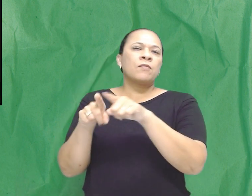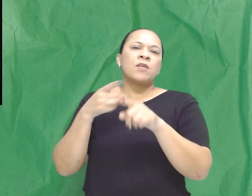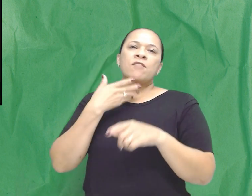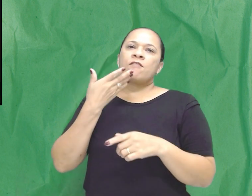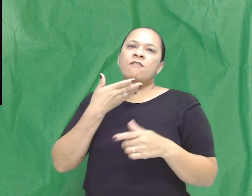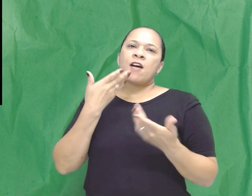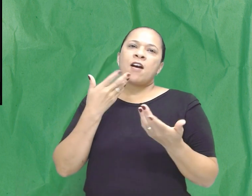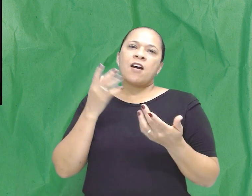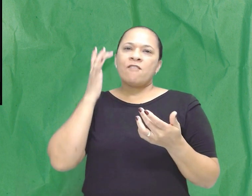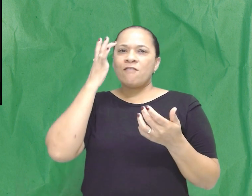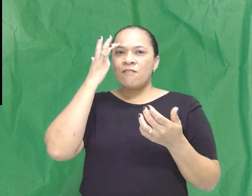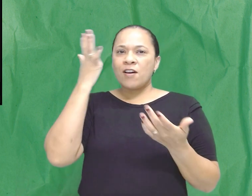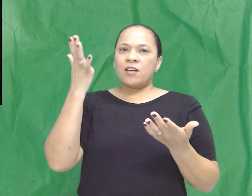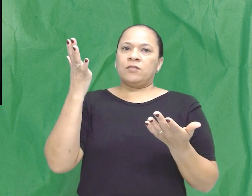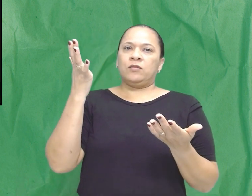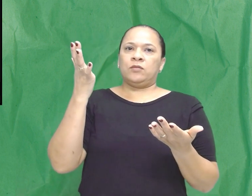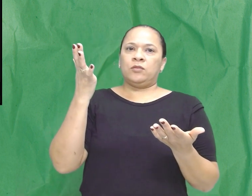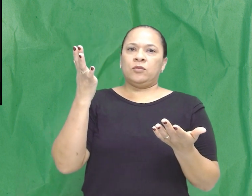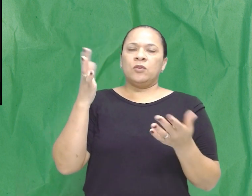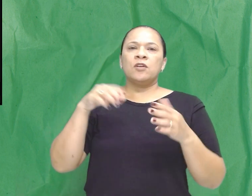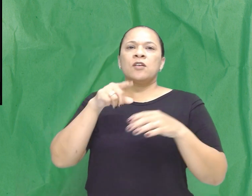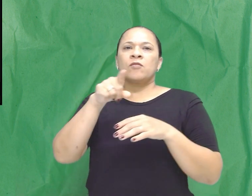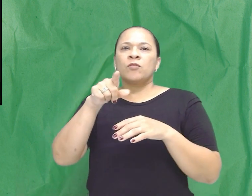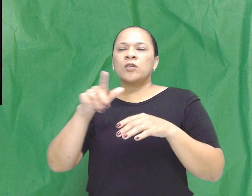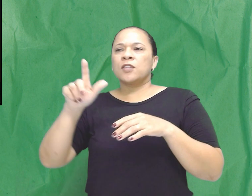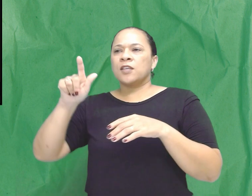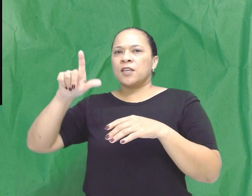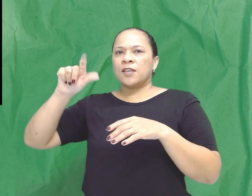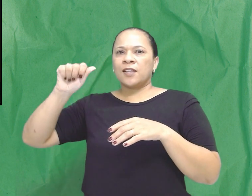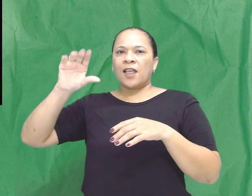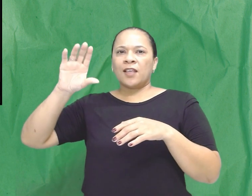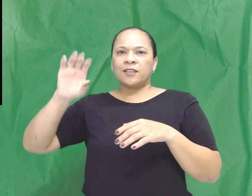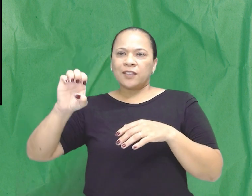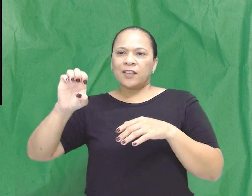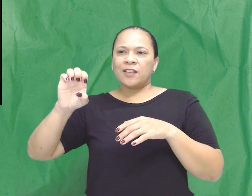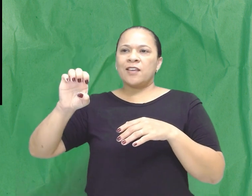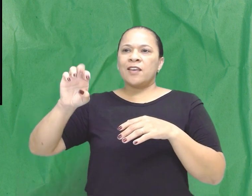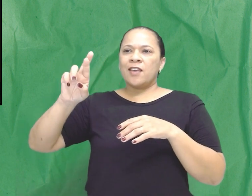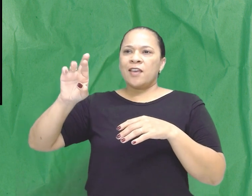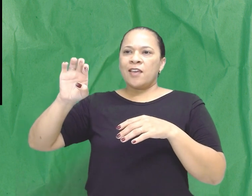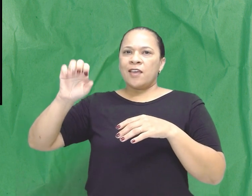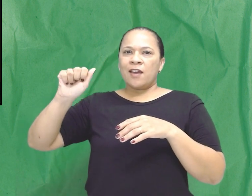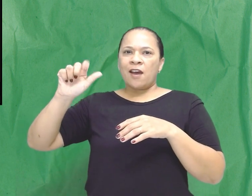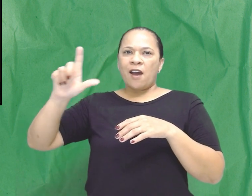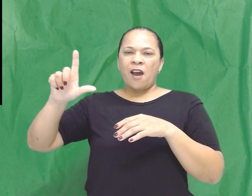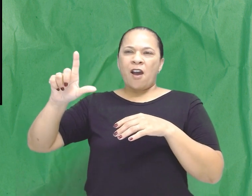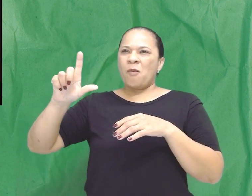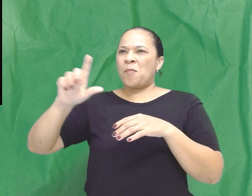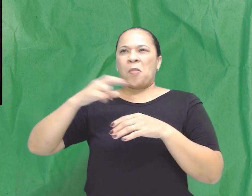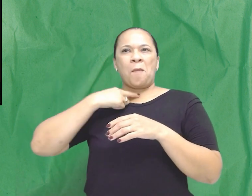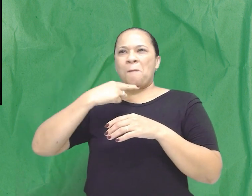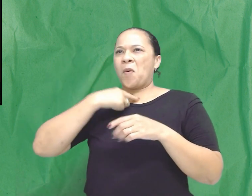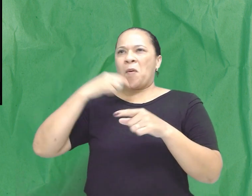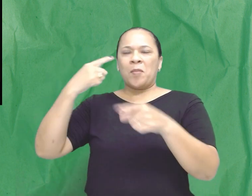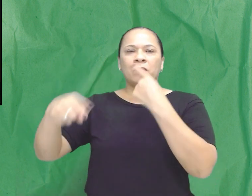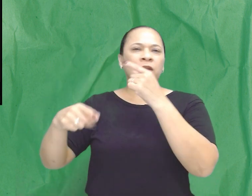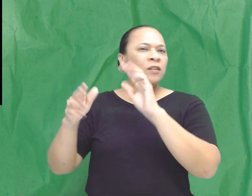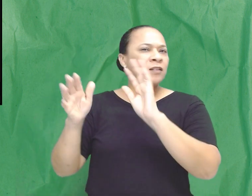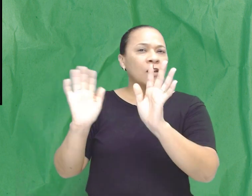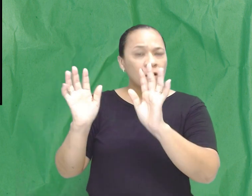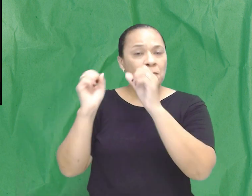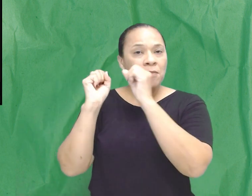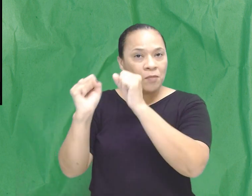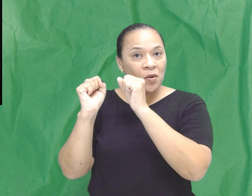fáceis. Não que você não deva fazer o glacê real, se você quiser, tiver tempo, ótimo. Porém, é muito